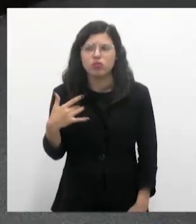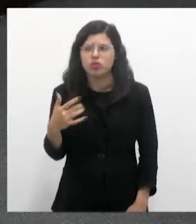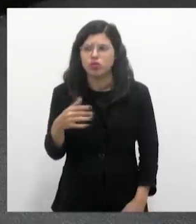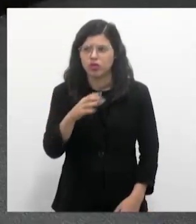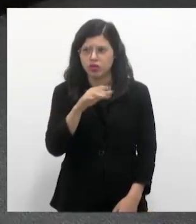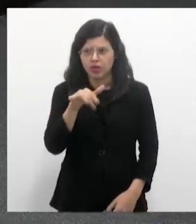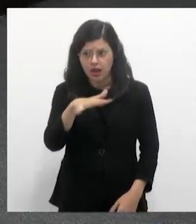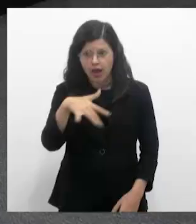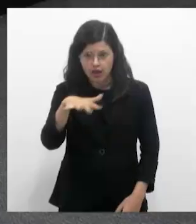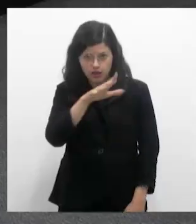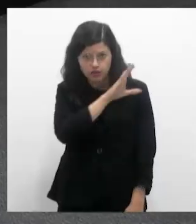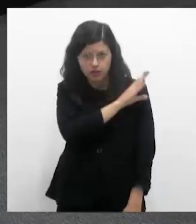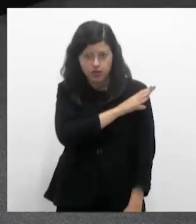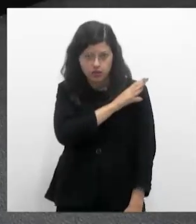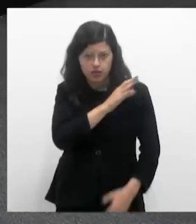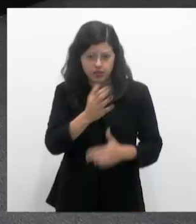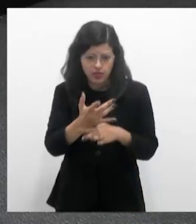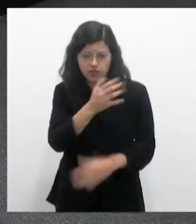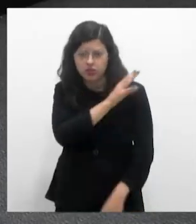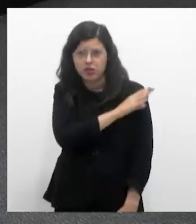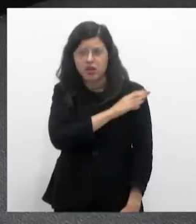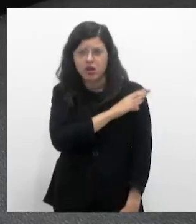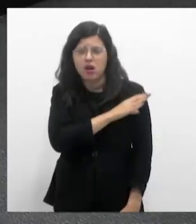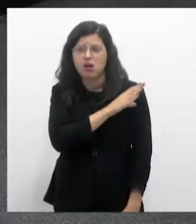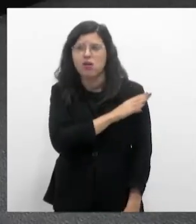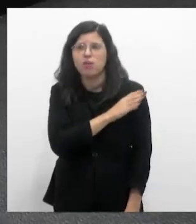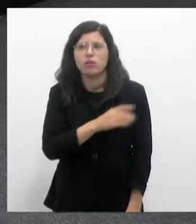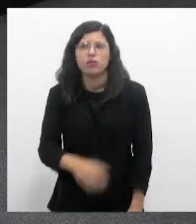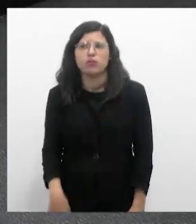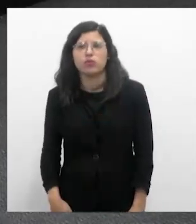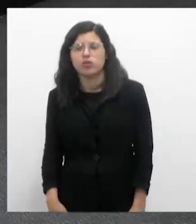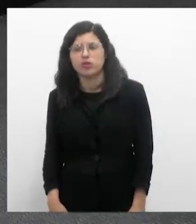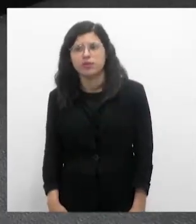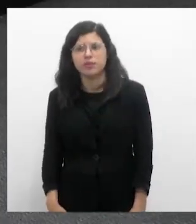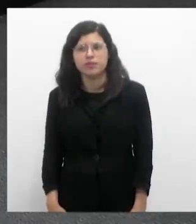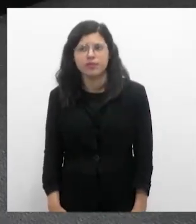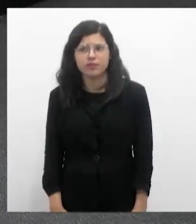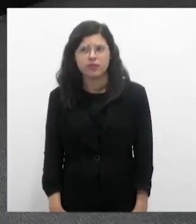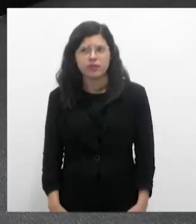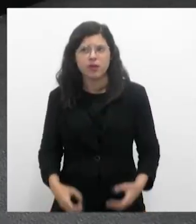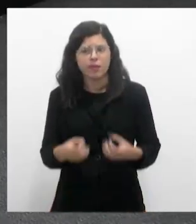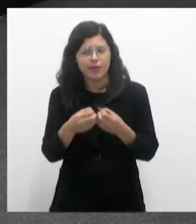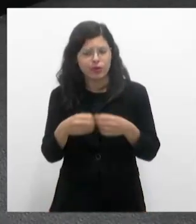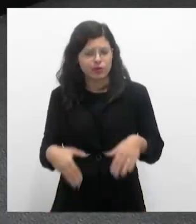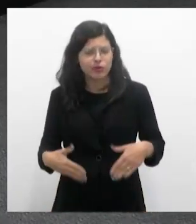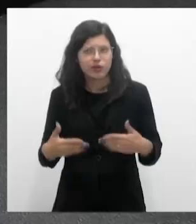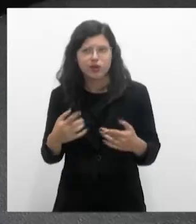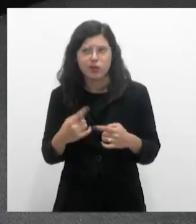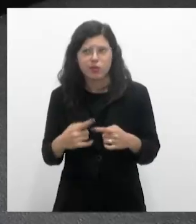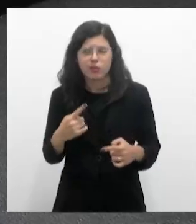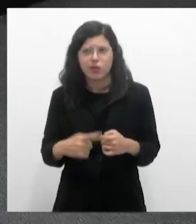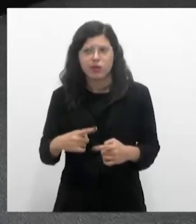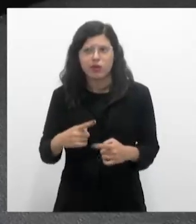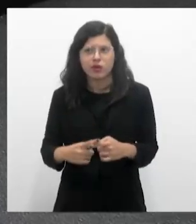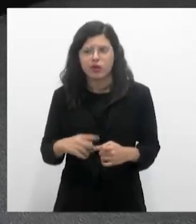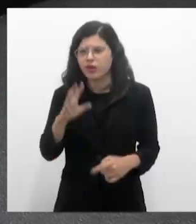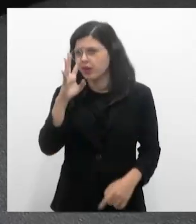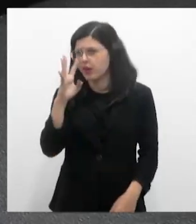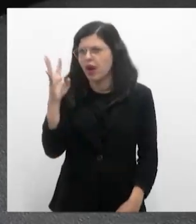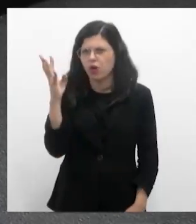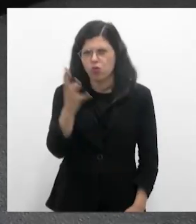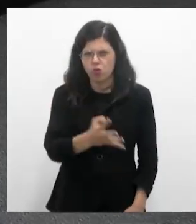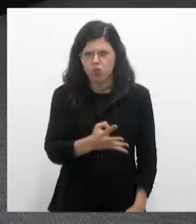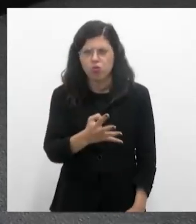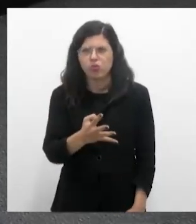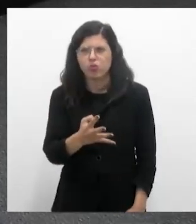Campos, ela muito provavelmente está combalida, provavelmente porque quem acusa os outros do que